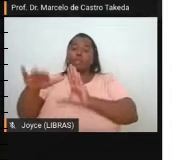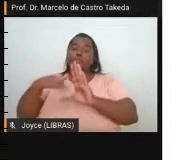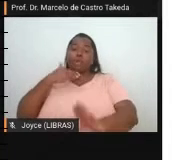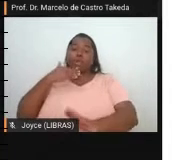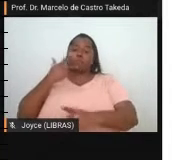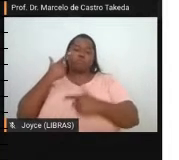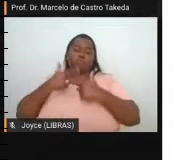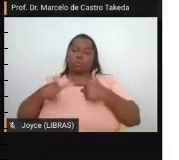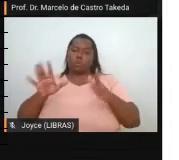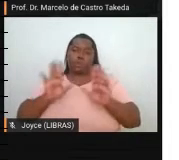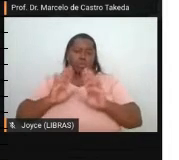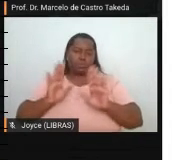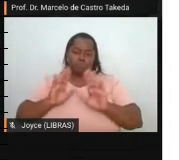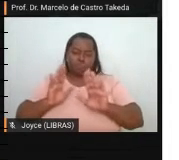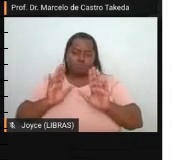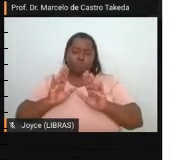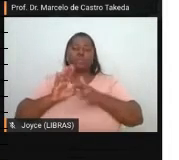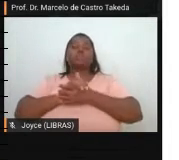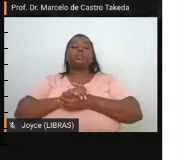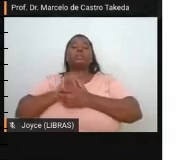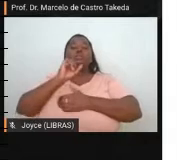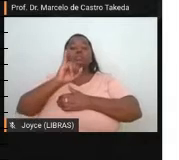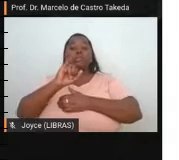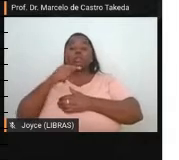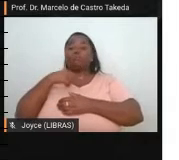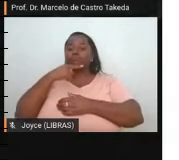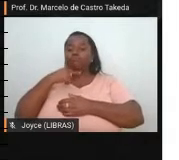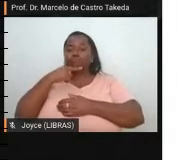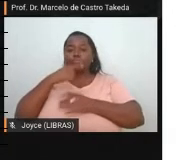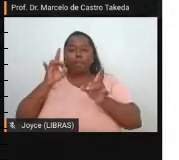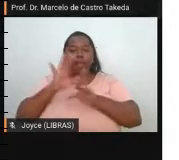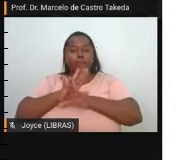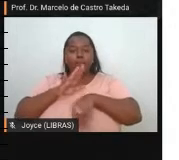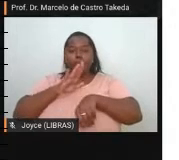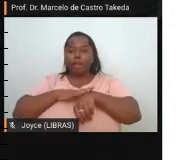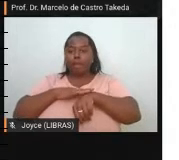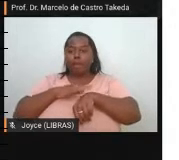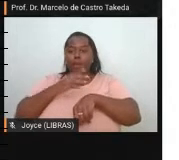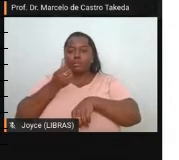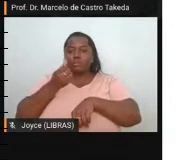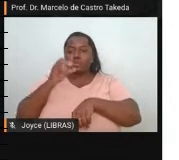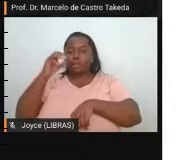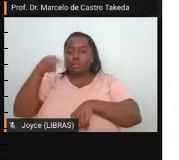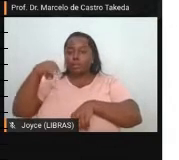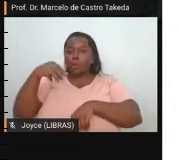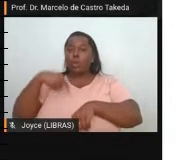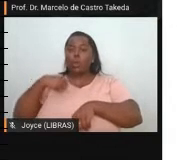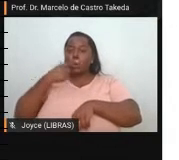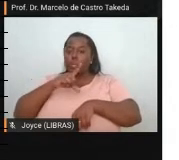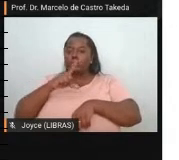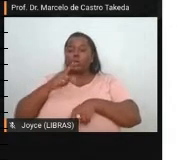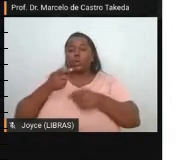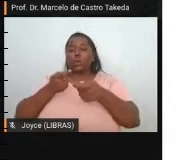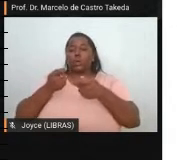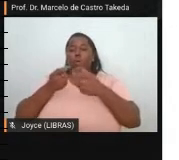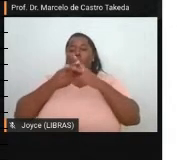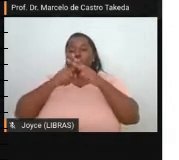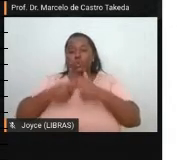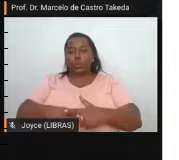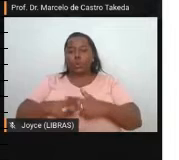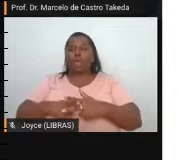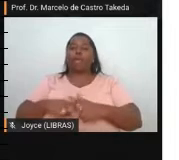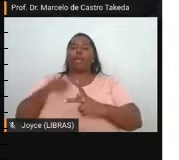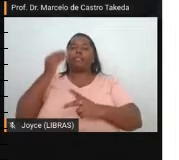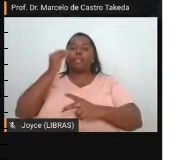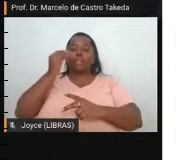nenhum. Tá? Caso ele não termine, a gente pode configurar para que as tentativas sejam enviadas automaticamente, para